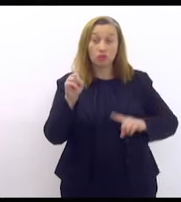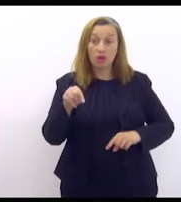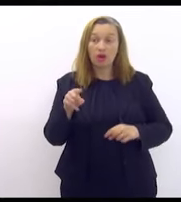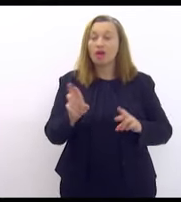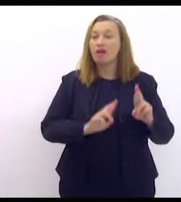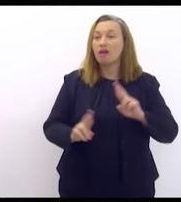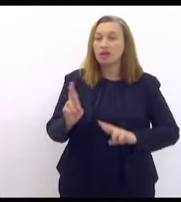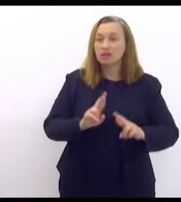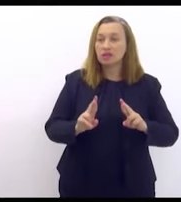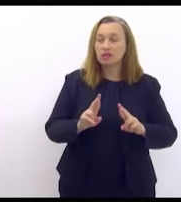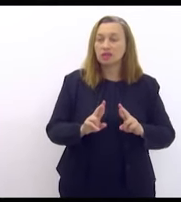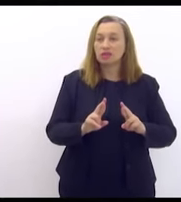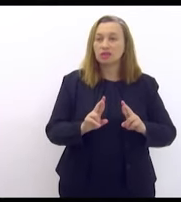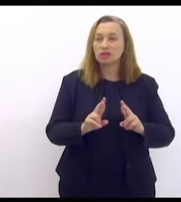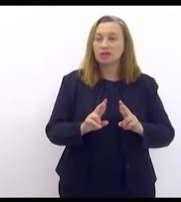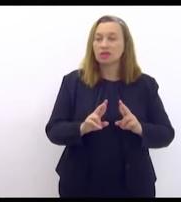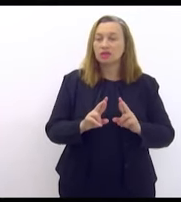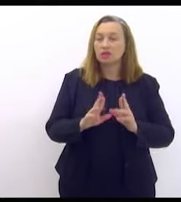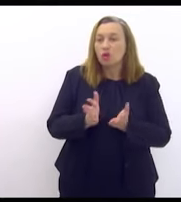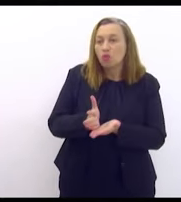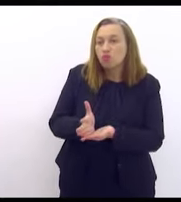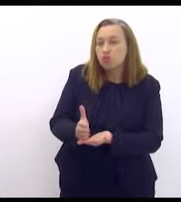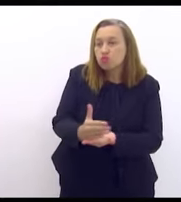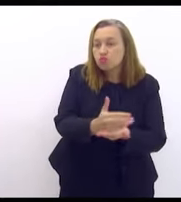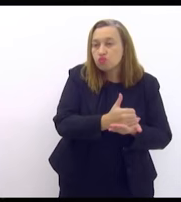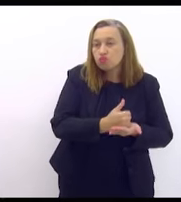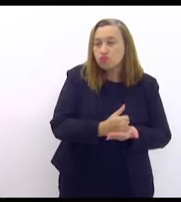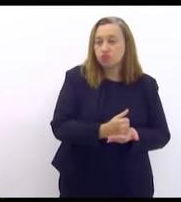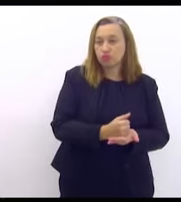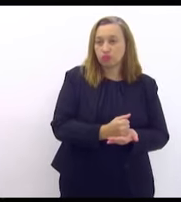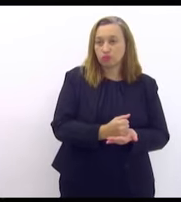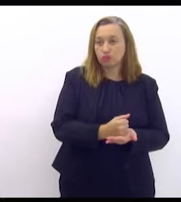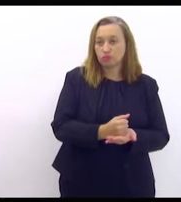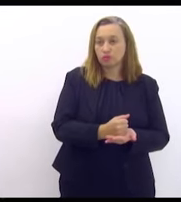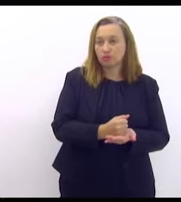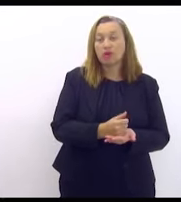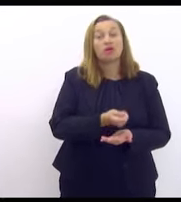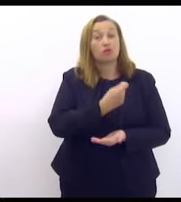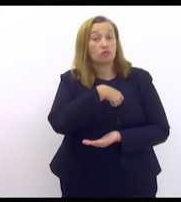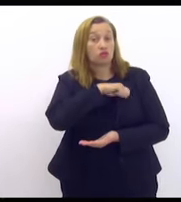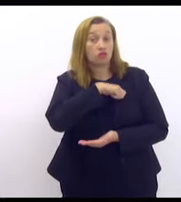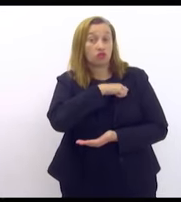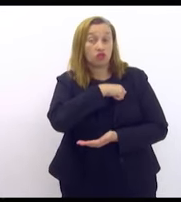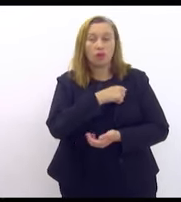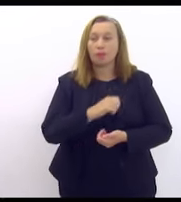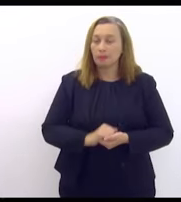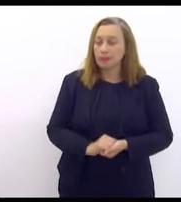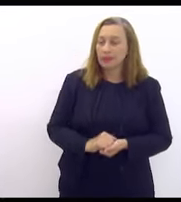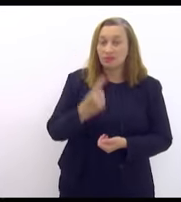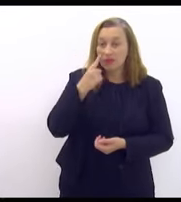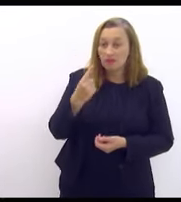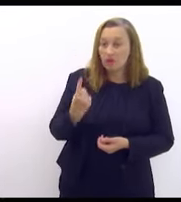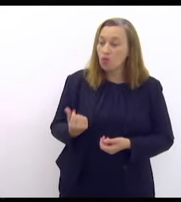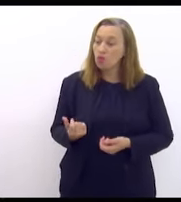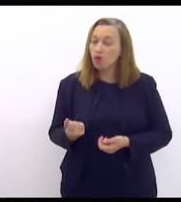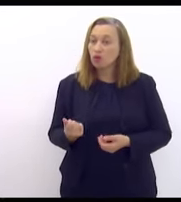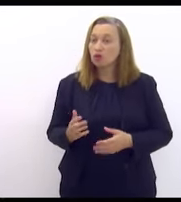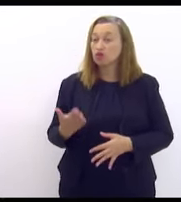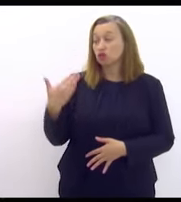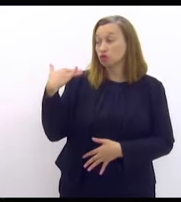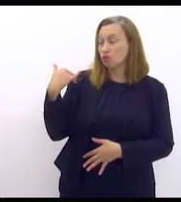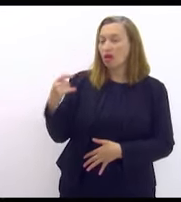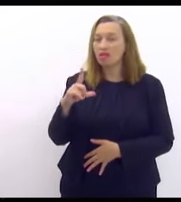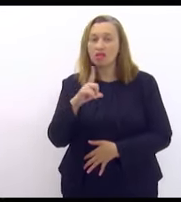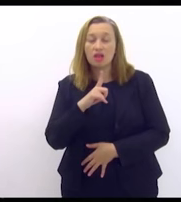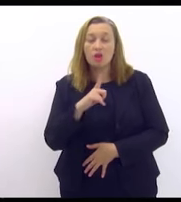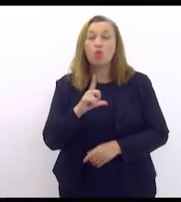relativa aos benefícios fiscais. Mais adiante, a gente vai ver o valor desses benefícios. É claro que, de um lado, a gente